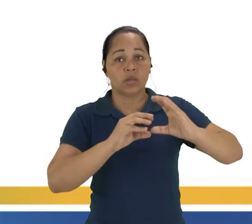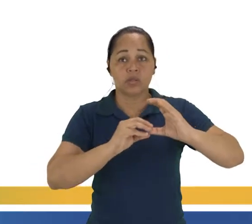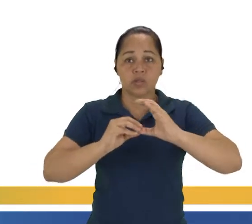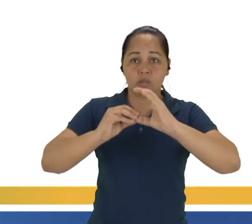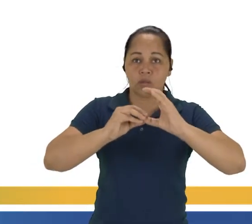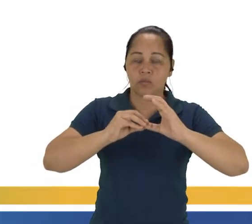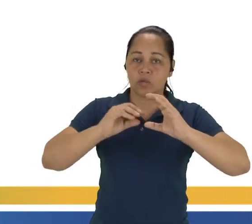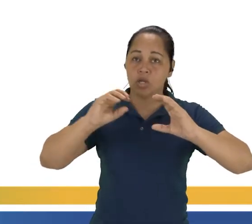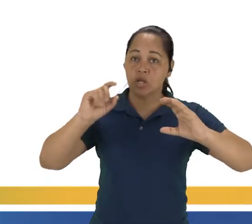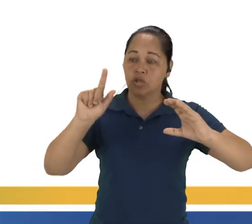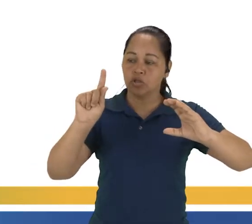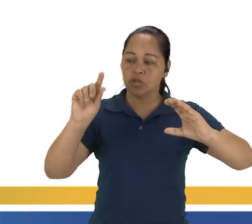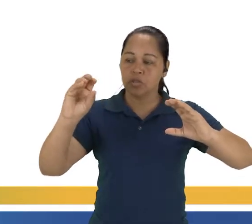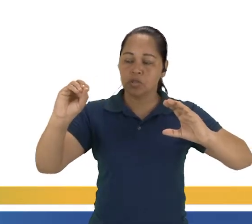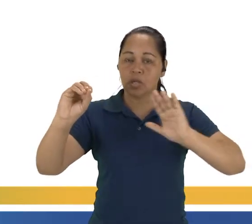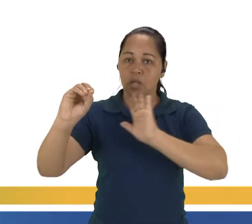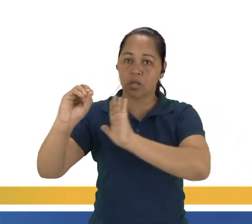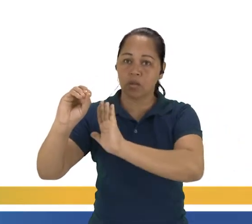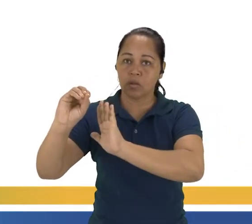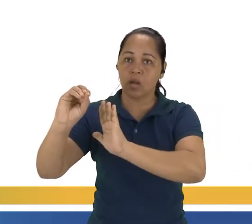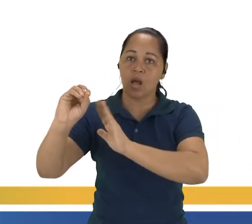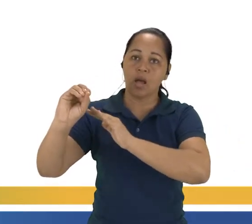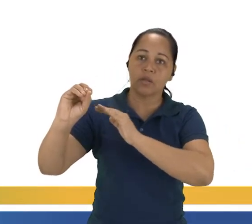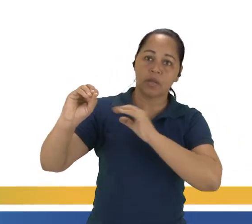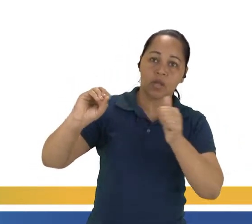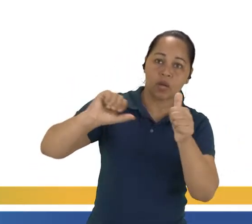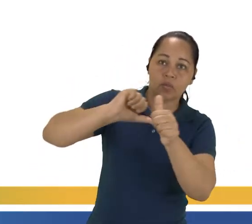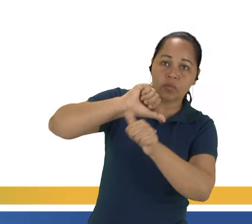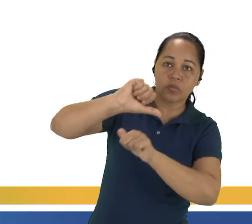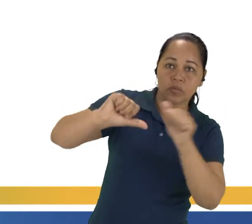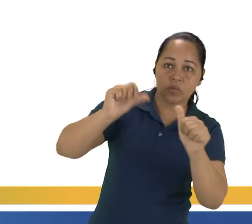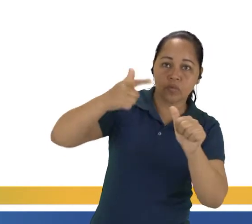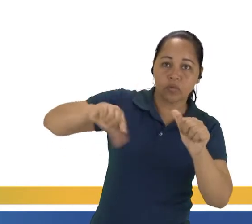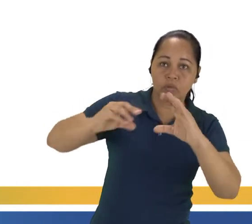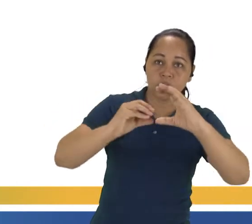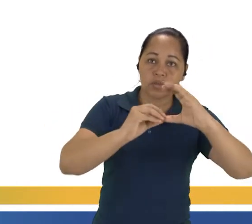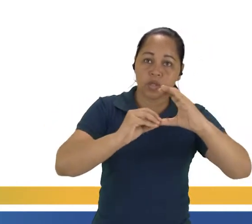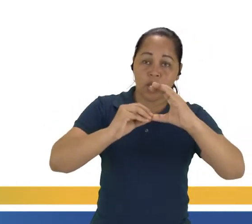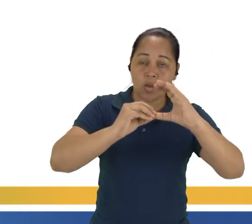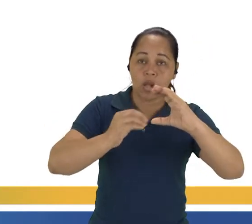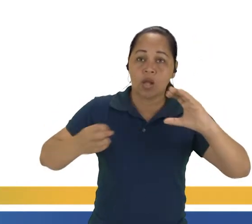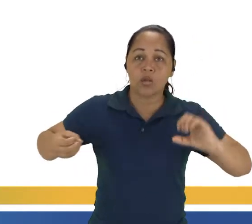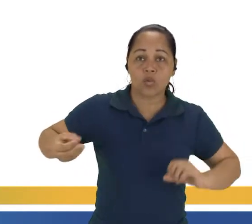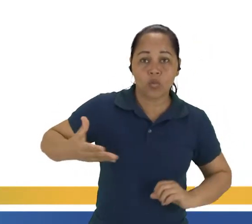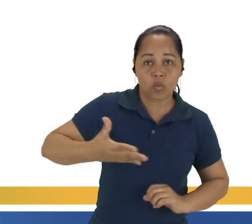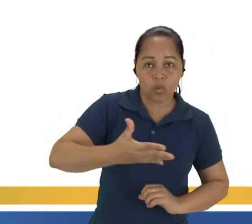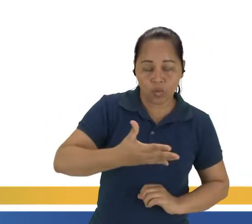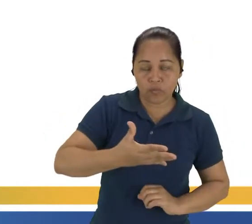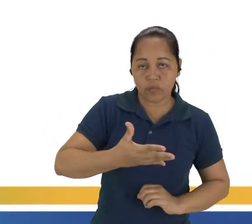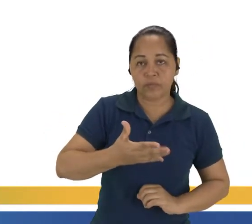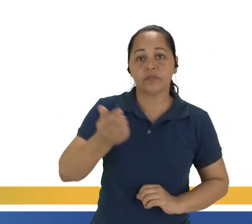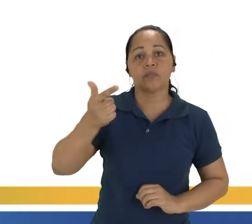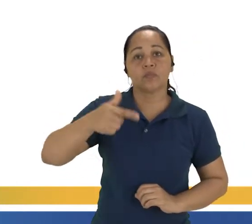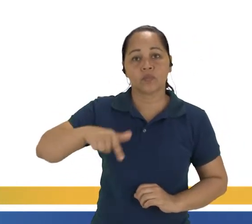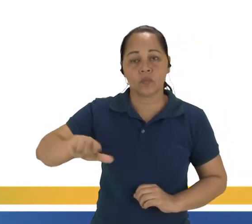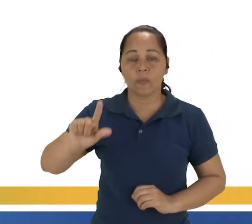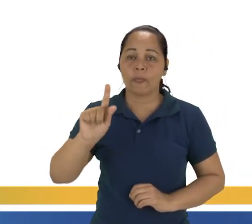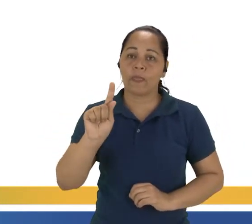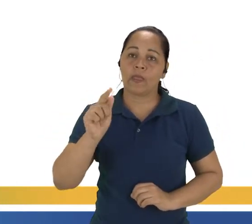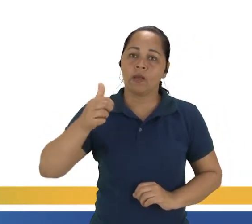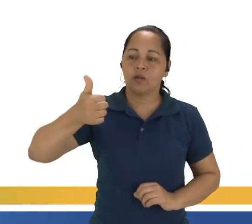em G0 até a sua morte e substituição. Outras vão continuar o processo de G1,